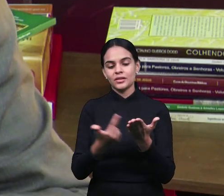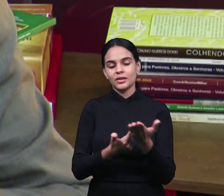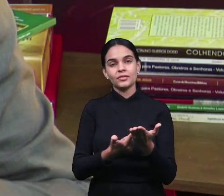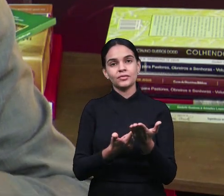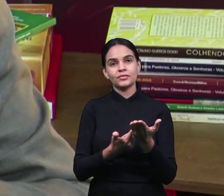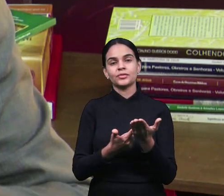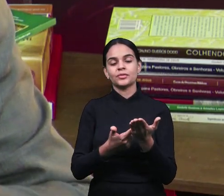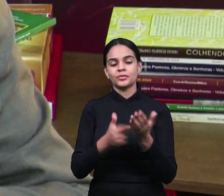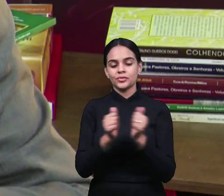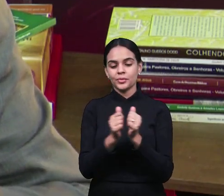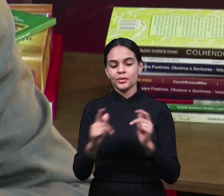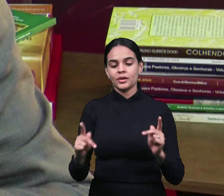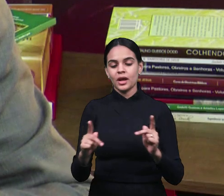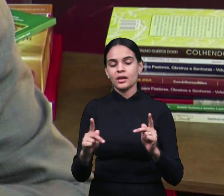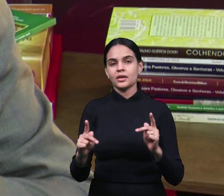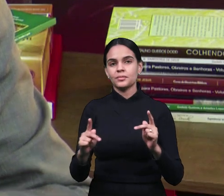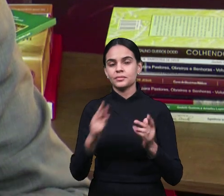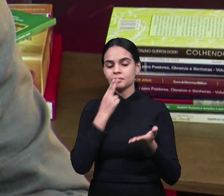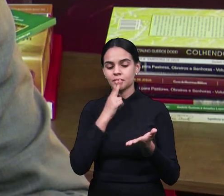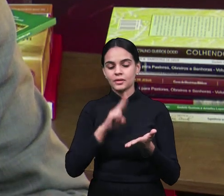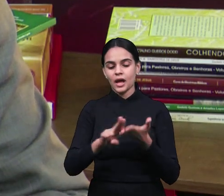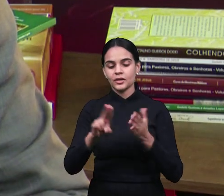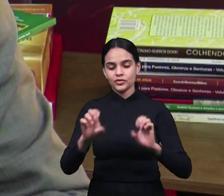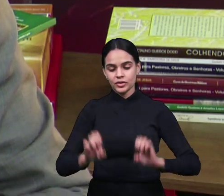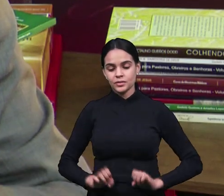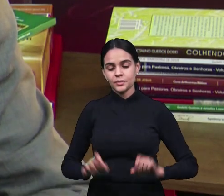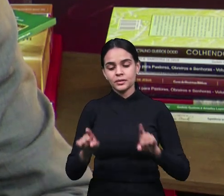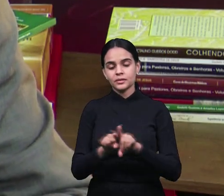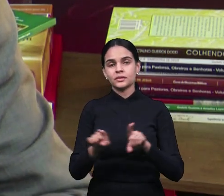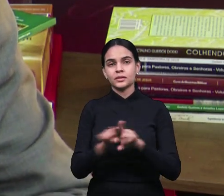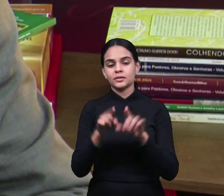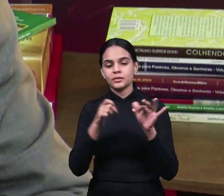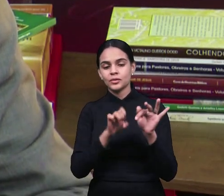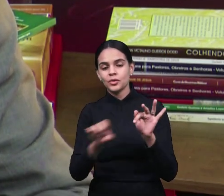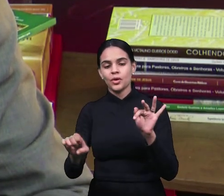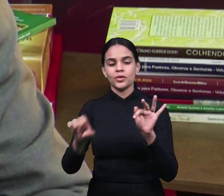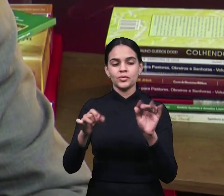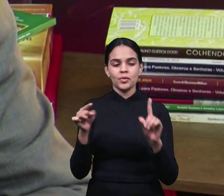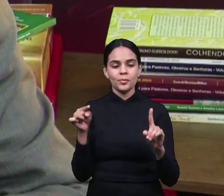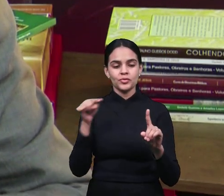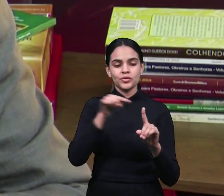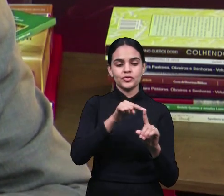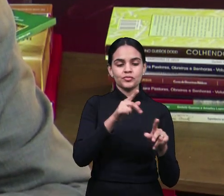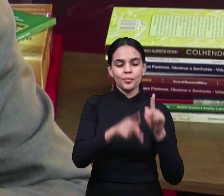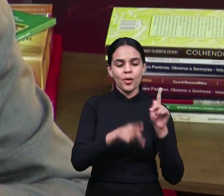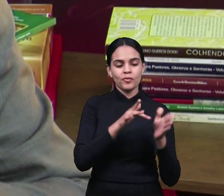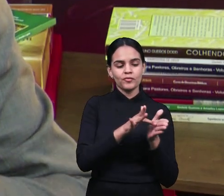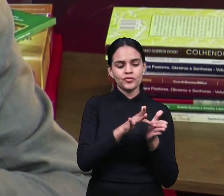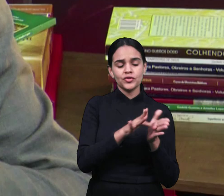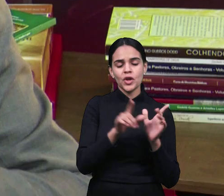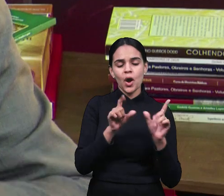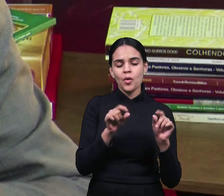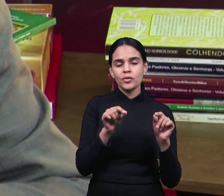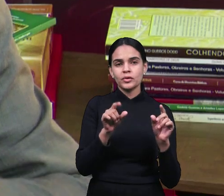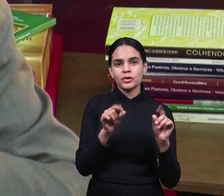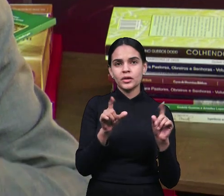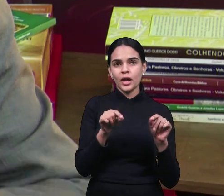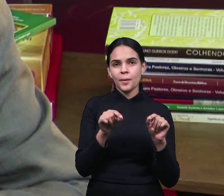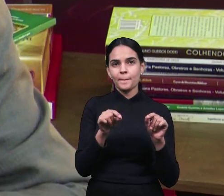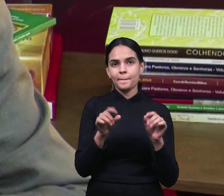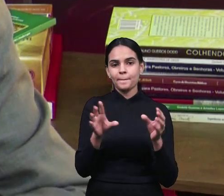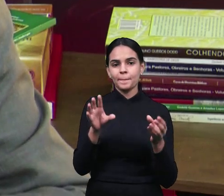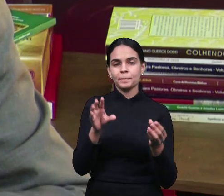Filadélfia, porque era ali o intuito de se colocar ali uma falsa doutrina, Sim. De colocar